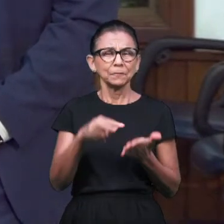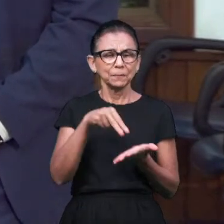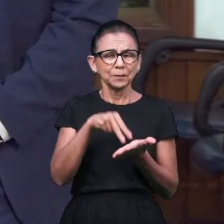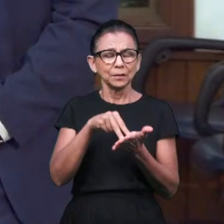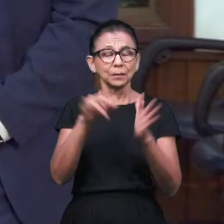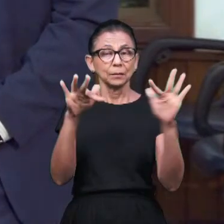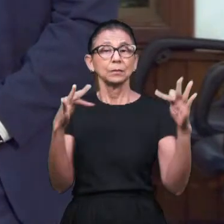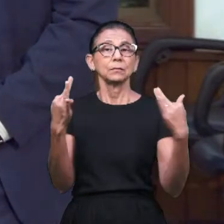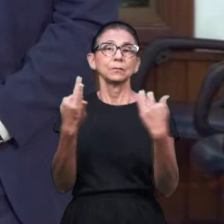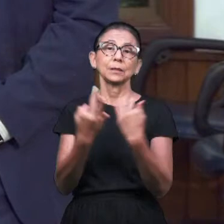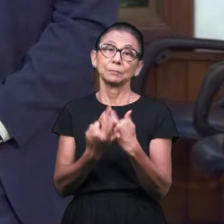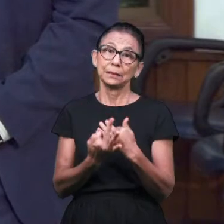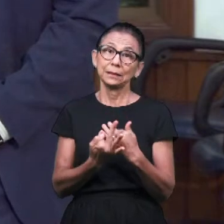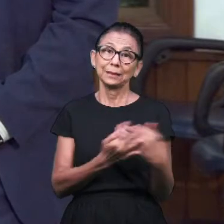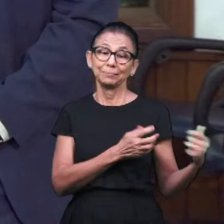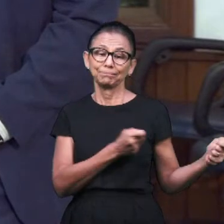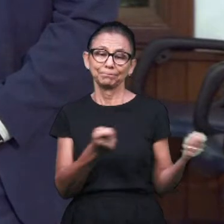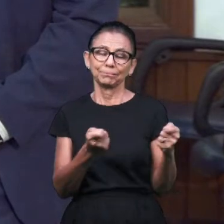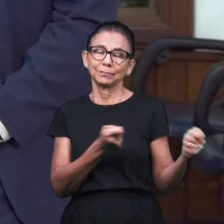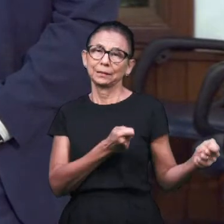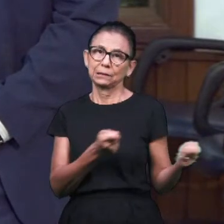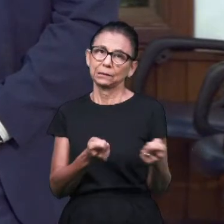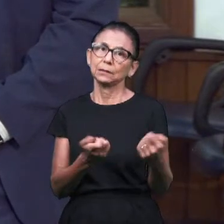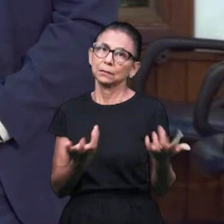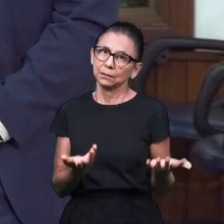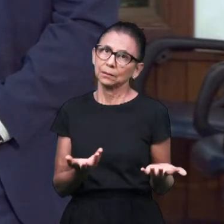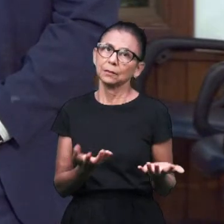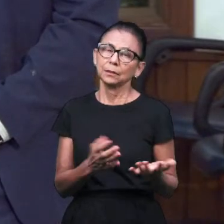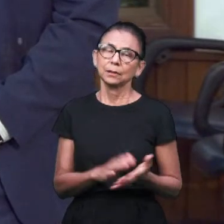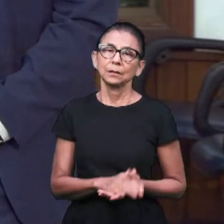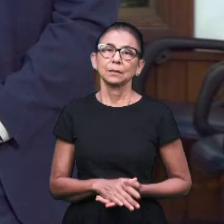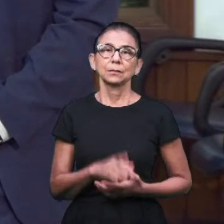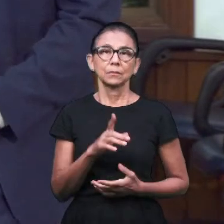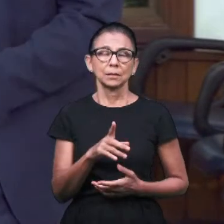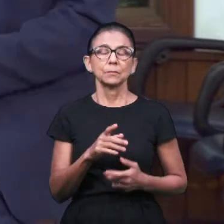travada sobre a família, né? Então, as famílias têm que estar preparadas para enfrentar.